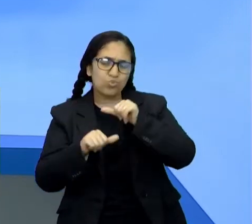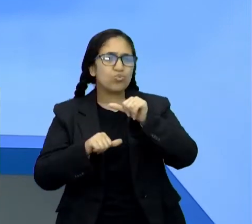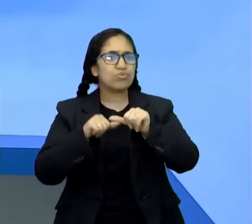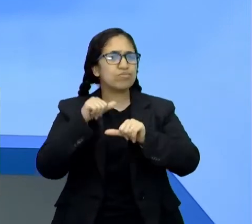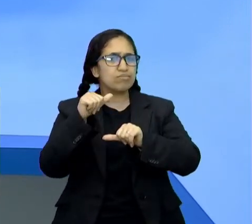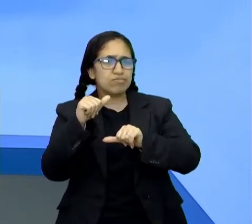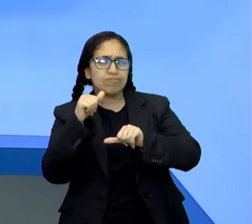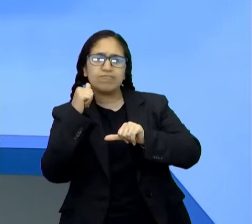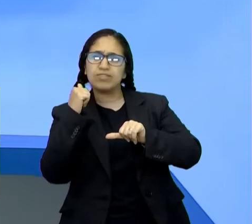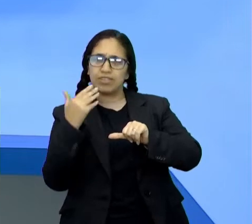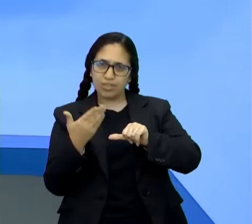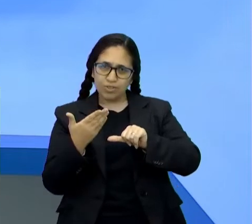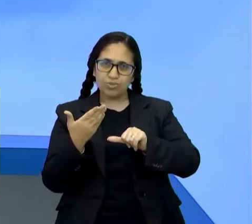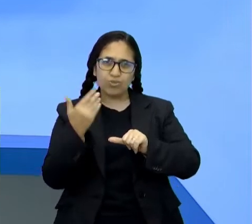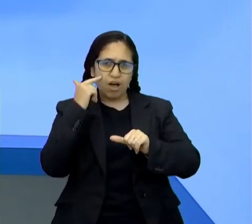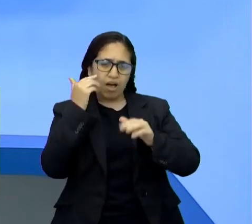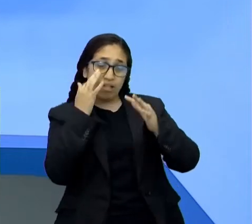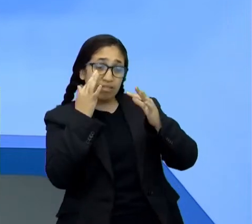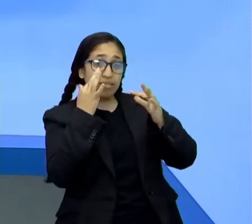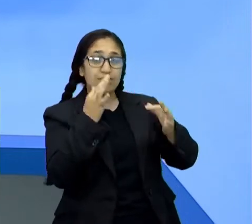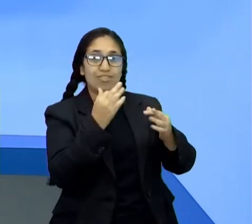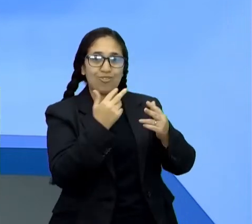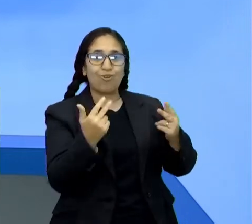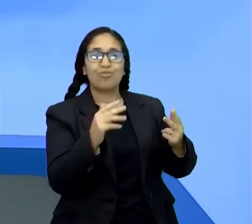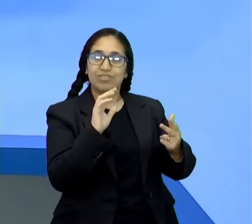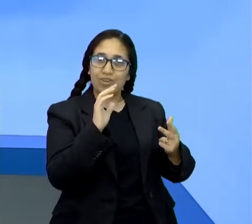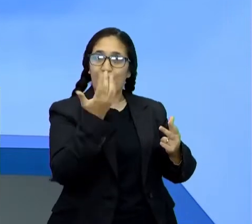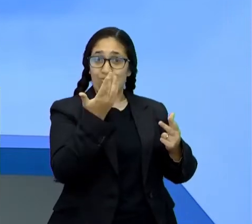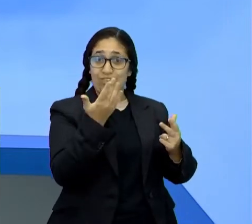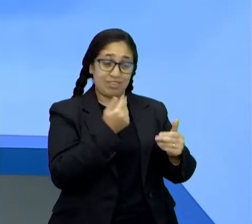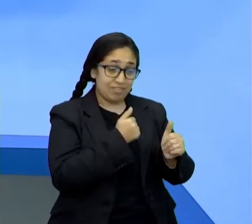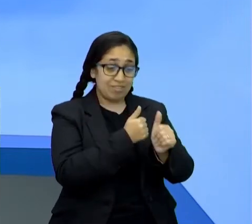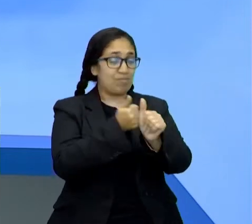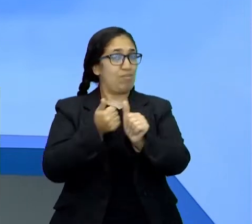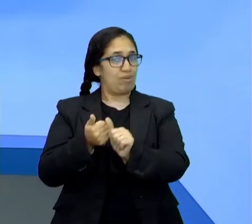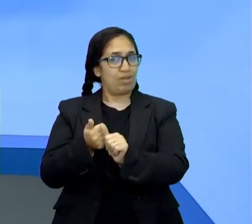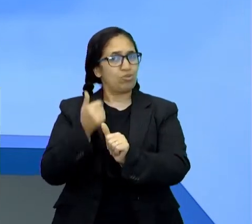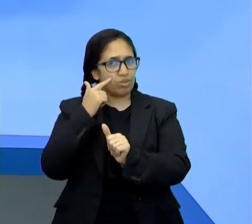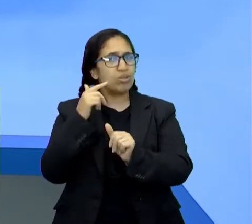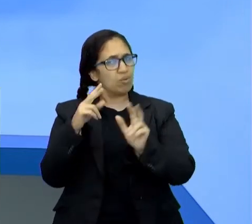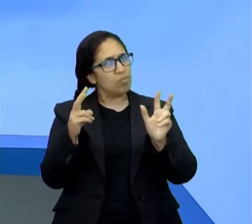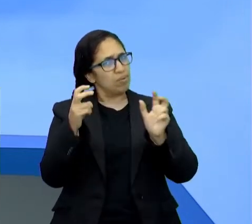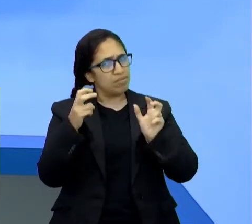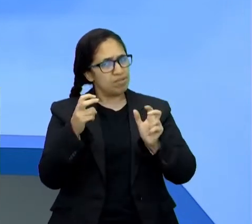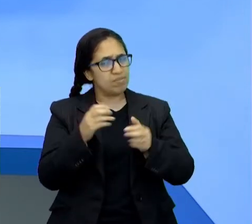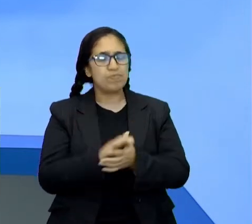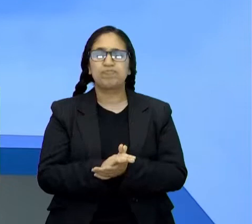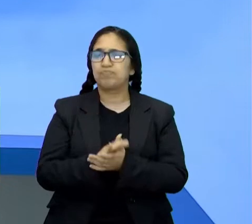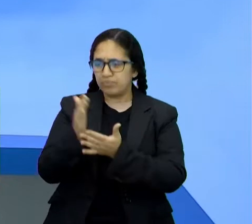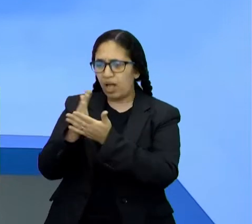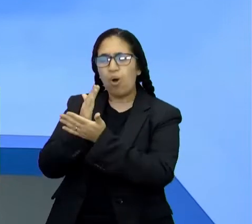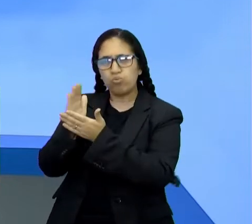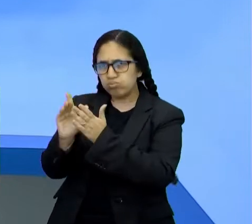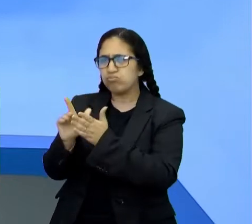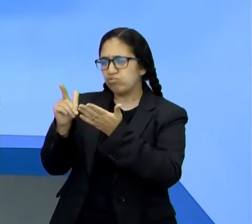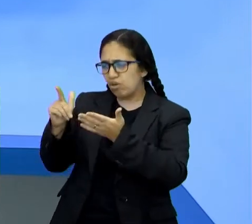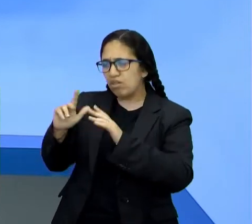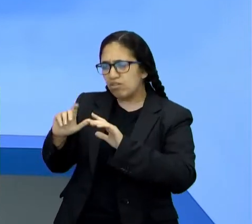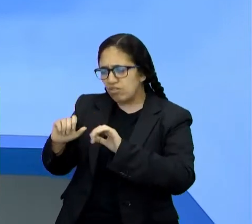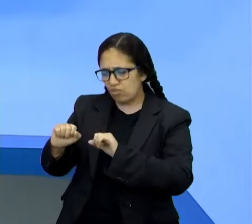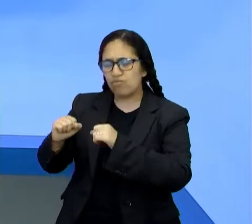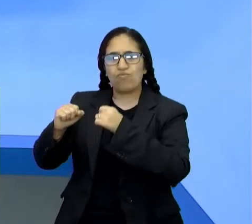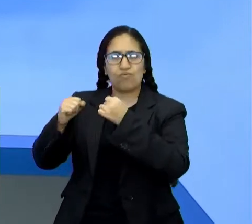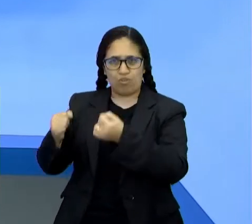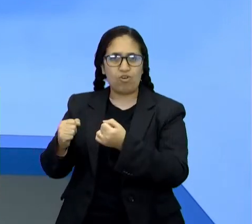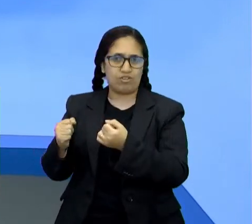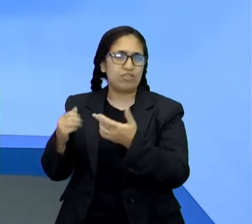um trabalho muito mais detido e atento ao que está acontecendo ao nosso redor. Eu percebi essa mudança. Alguns jornais se esforçam muito. Agora, o que eu percebo